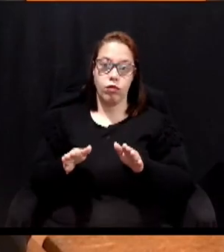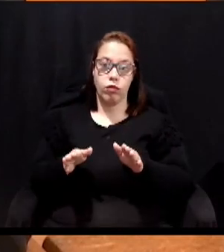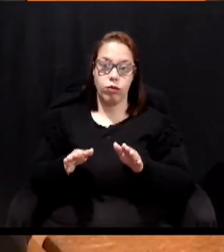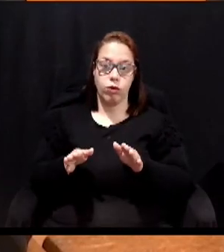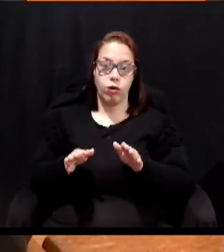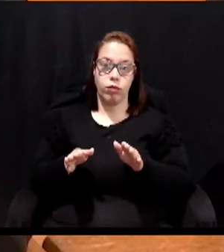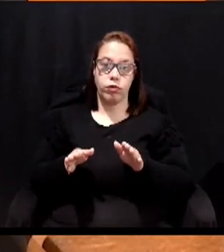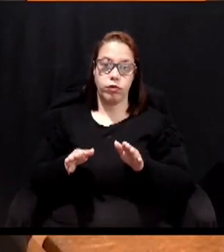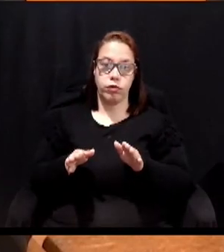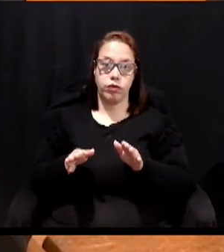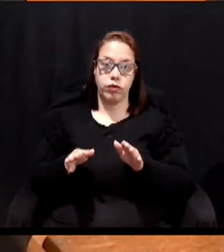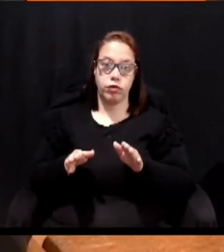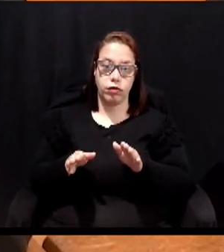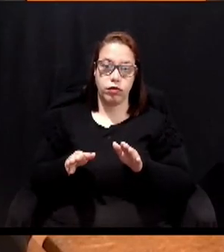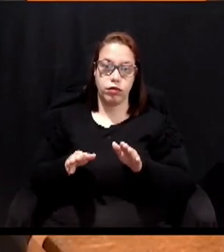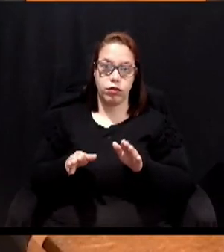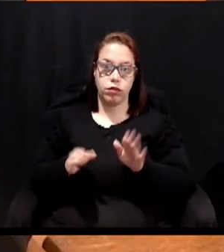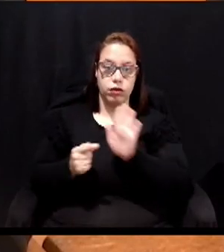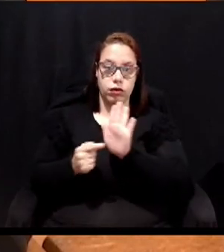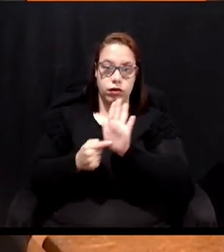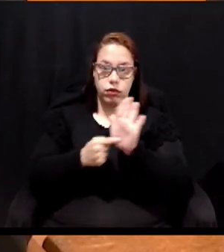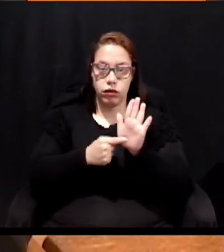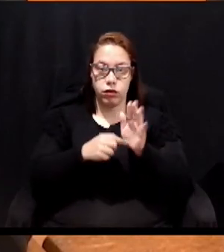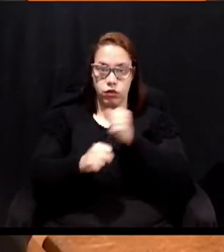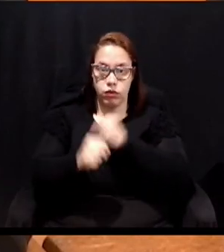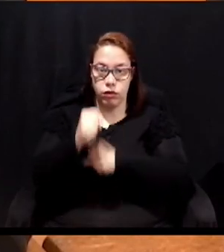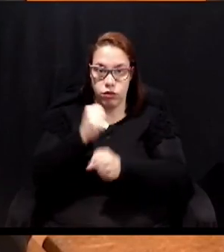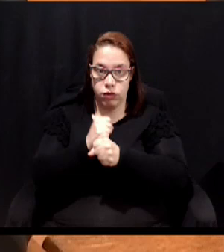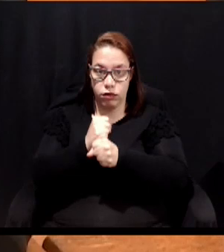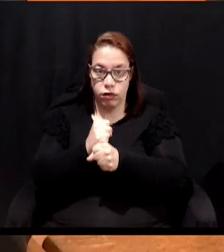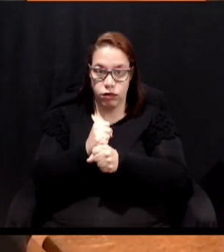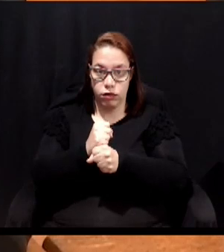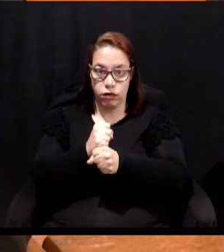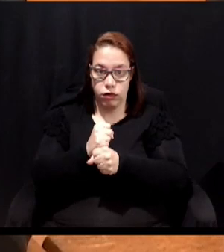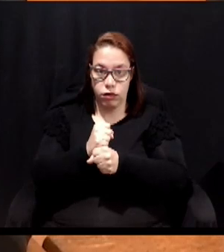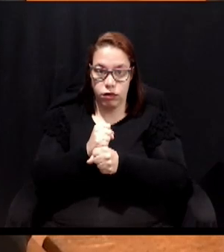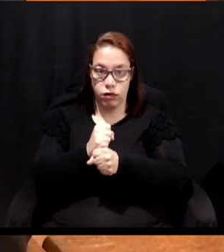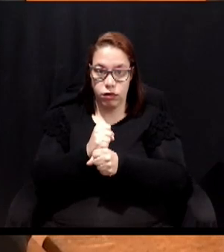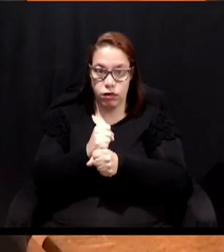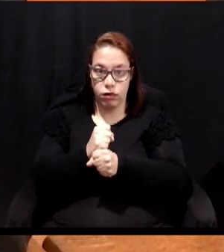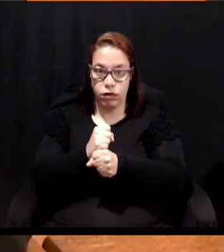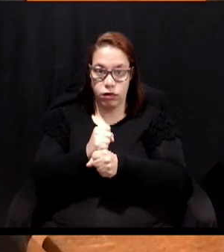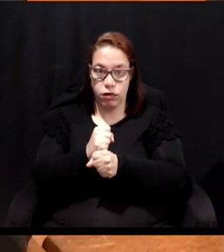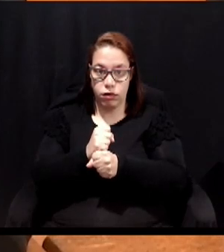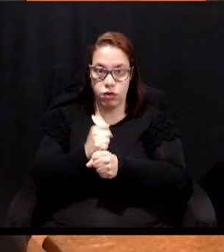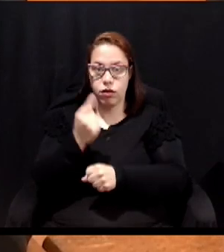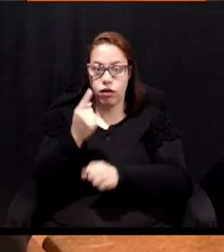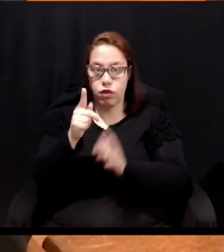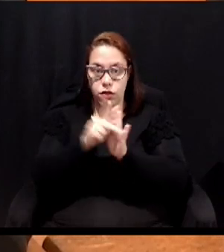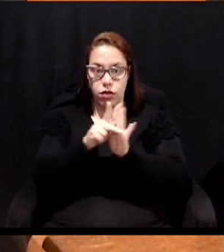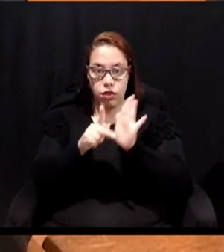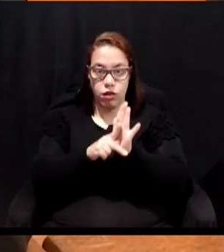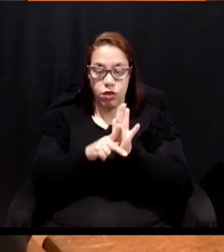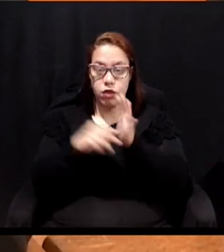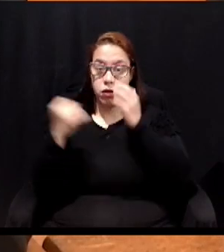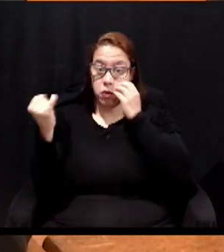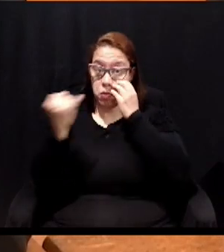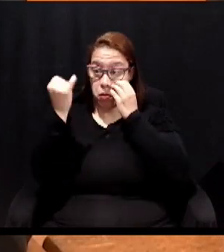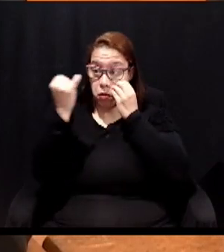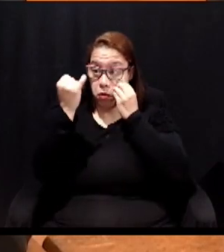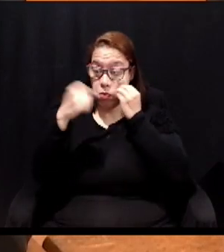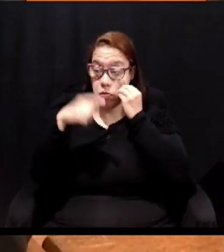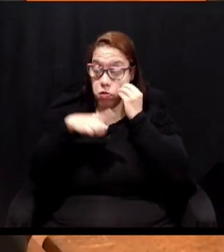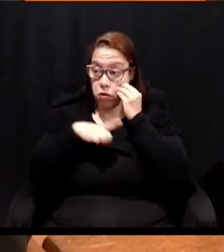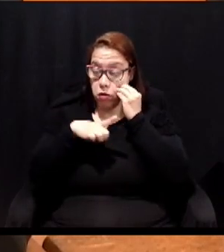do painel, né, o ano passado, no AMB. Então, esse é um projeto extremamente importante que nós temos, porque aí nós